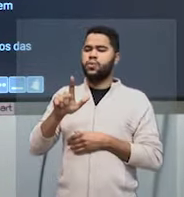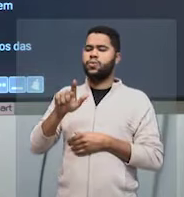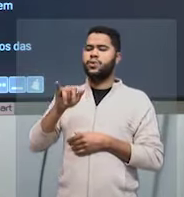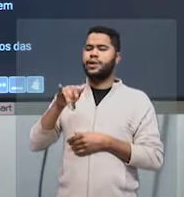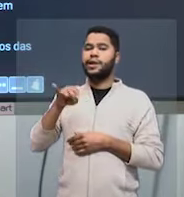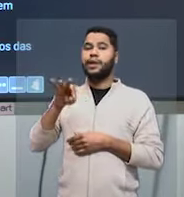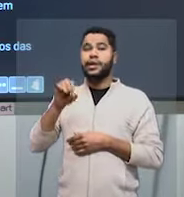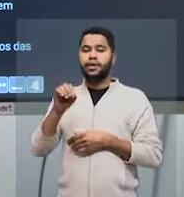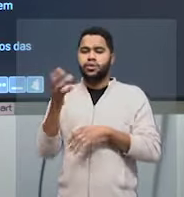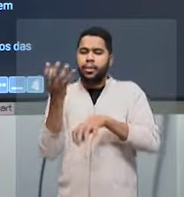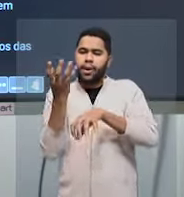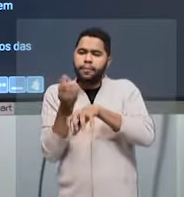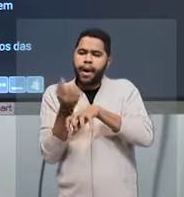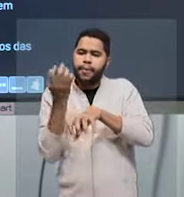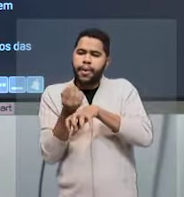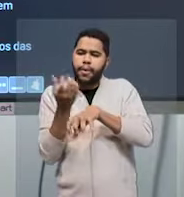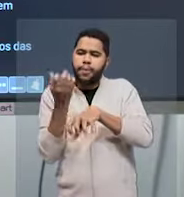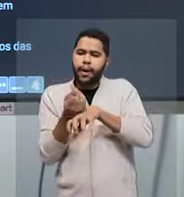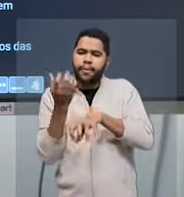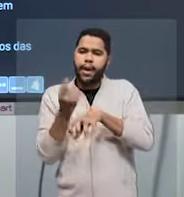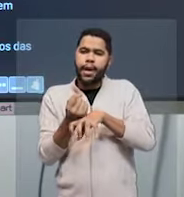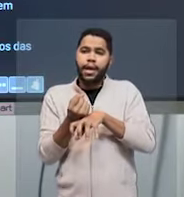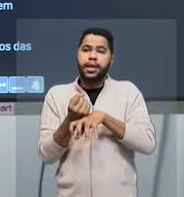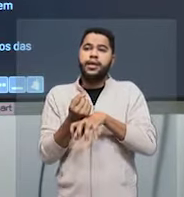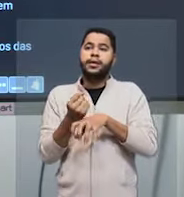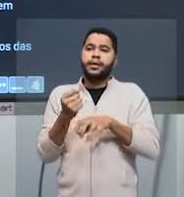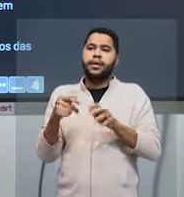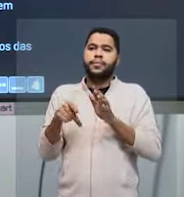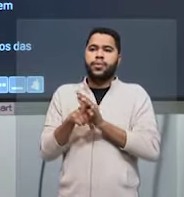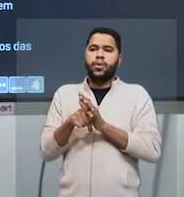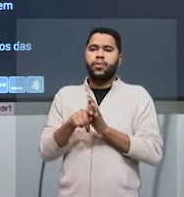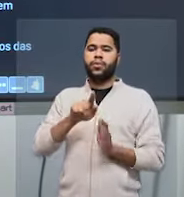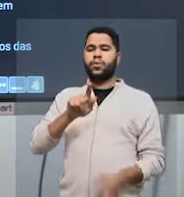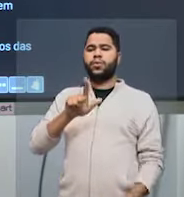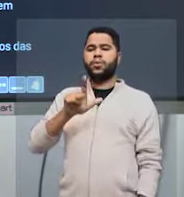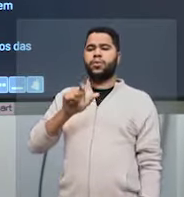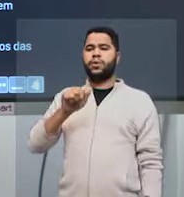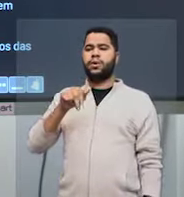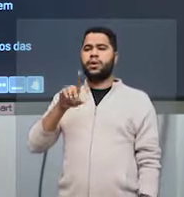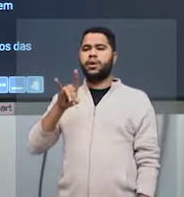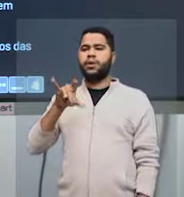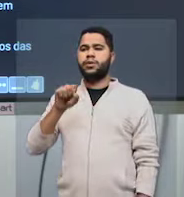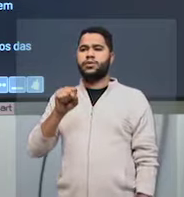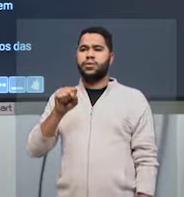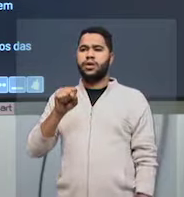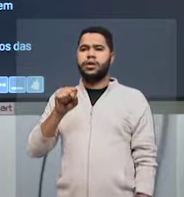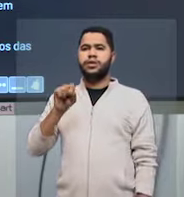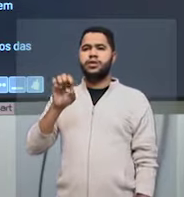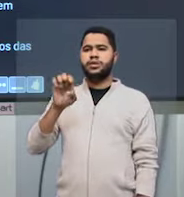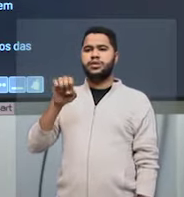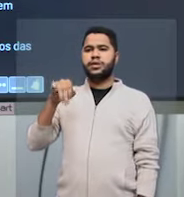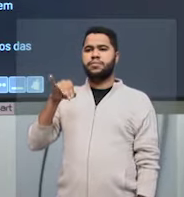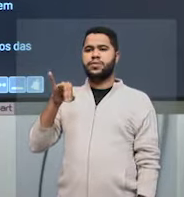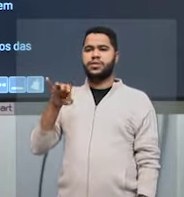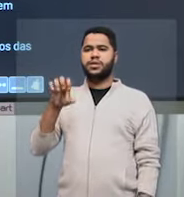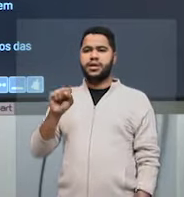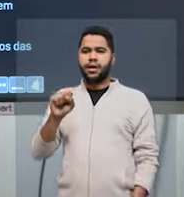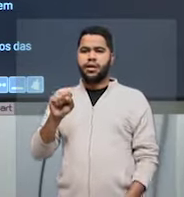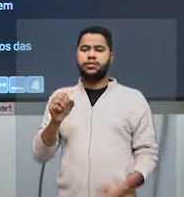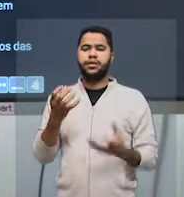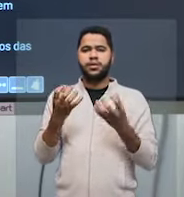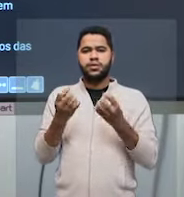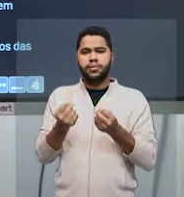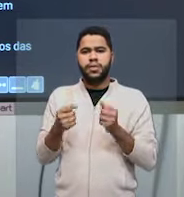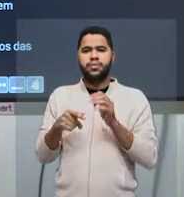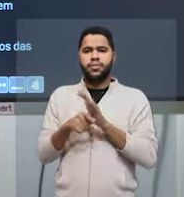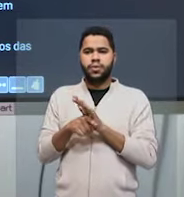esses nutrientes, que vão estar lá nas glândulas seminais. Então, quando o espermatozoide sobe, né, pelo ducto deferente, vai receber o